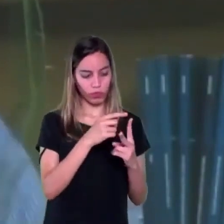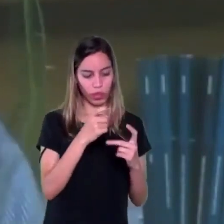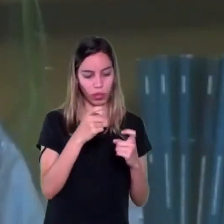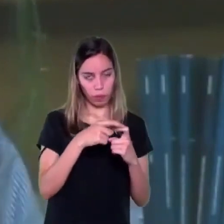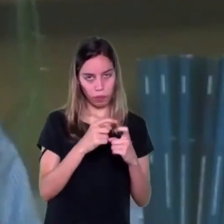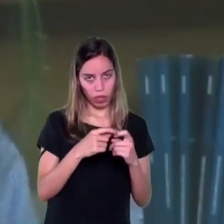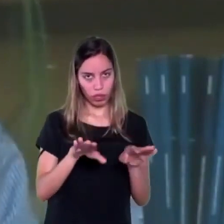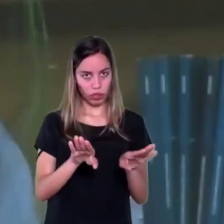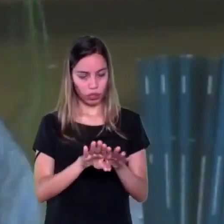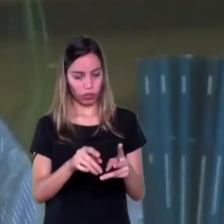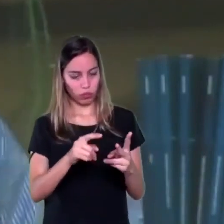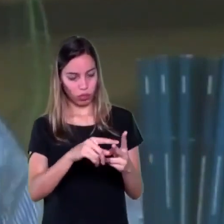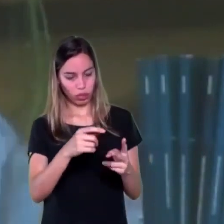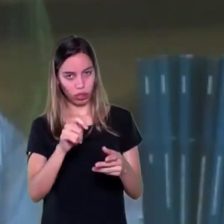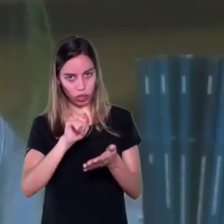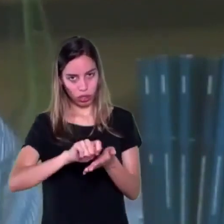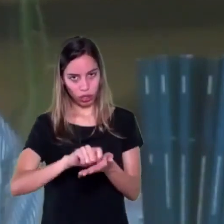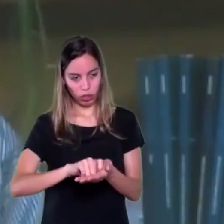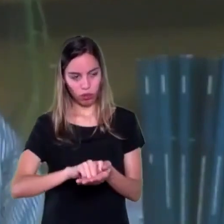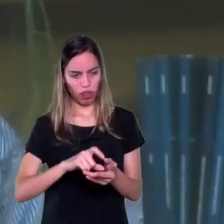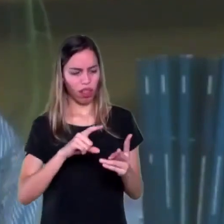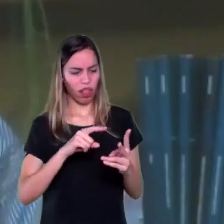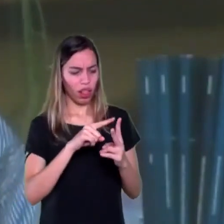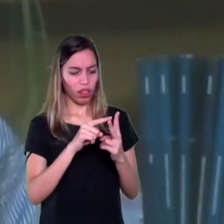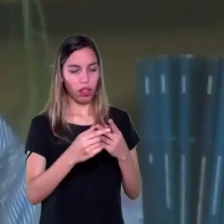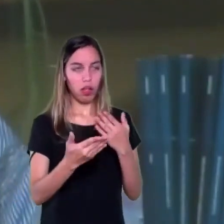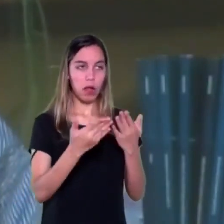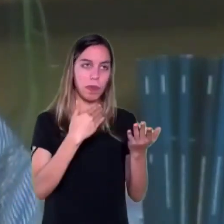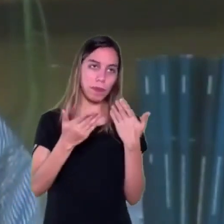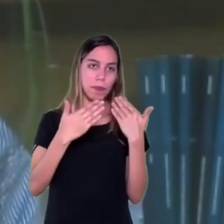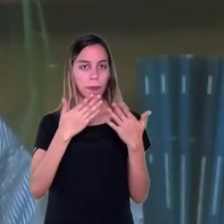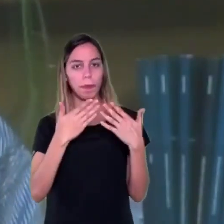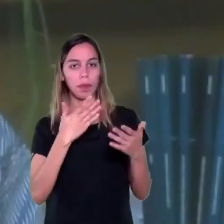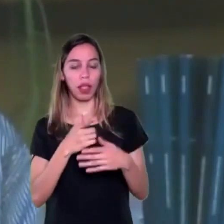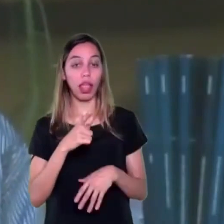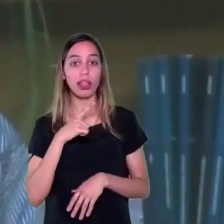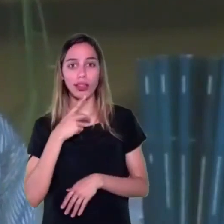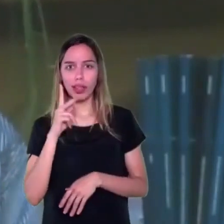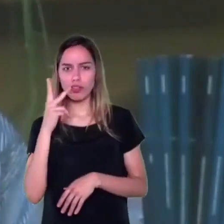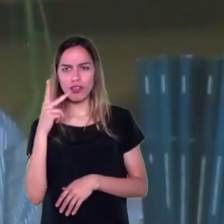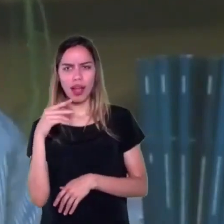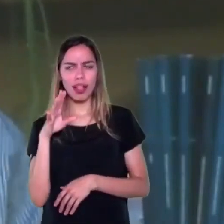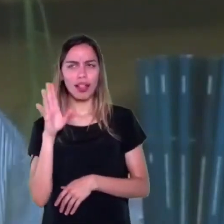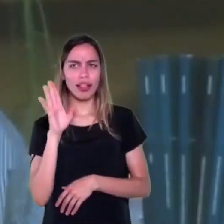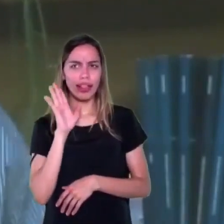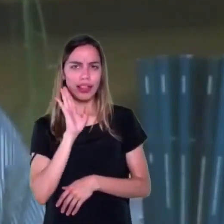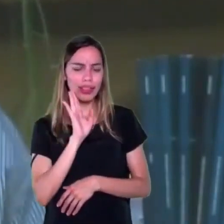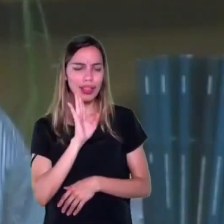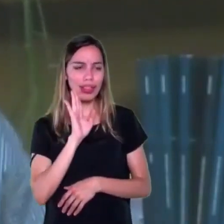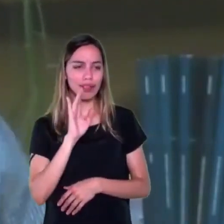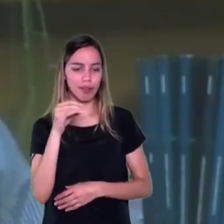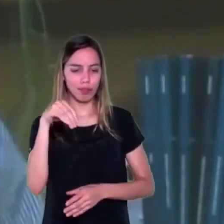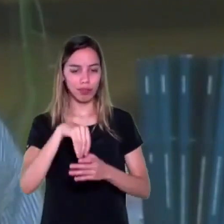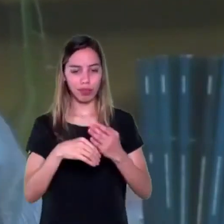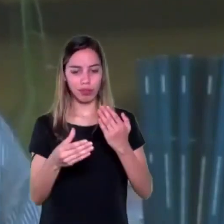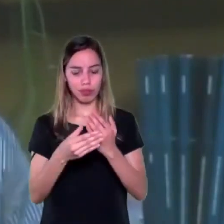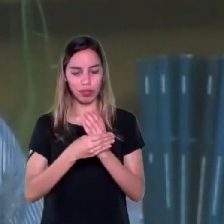tem histórias bacanas num livro chamado Itaúna,